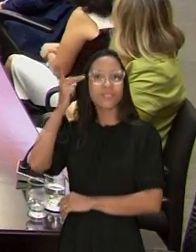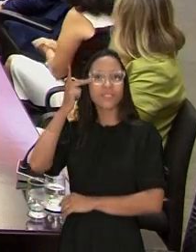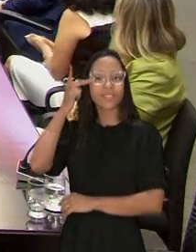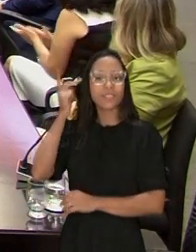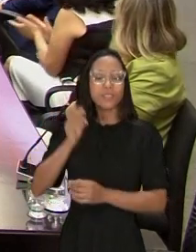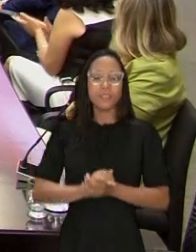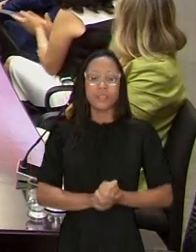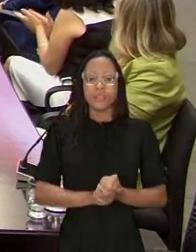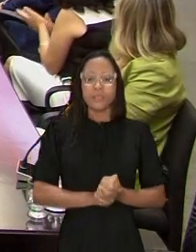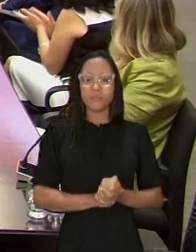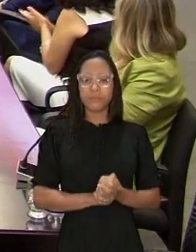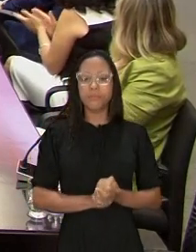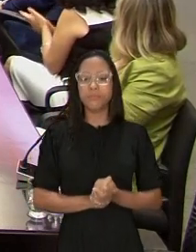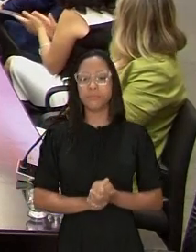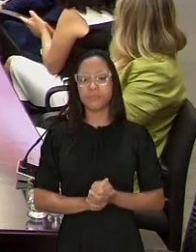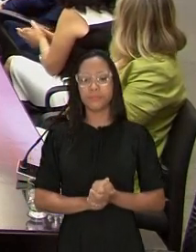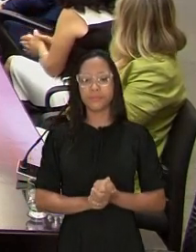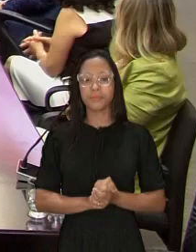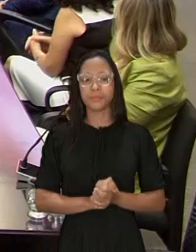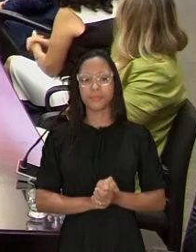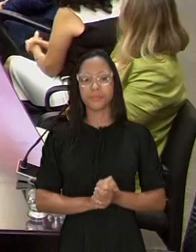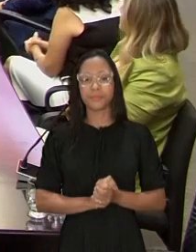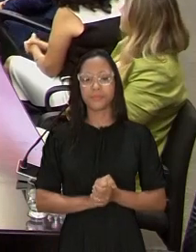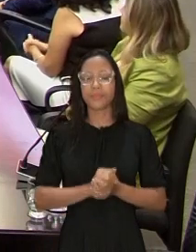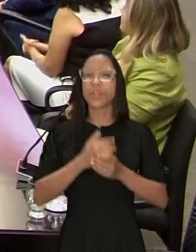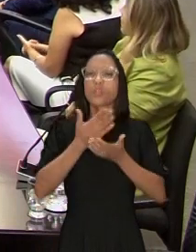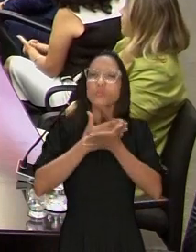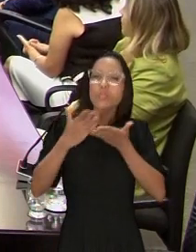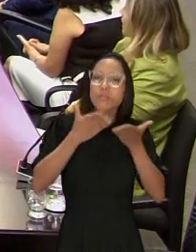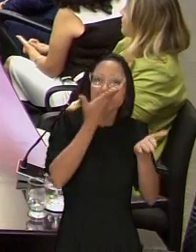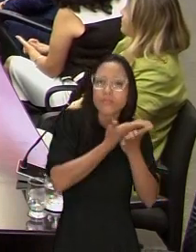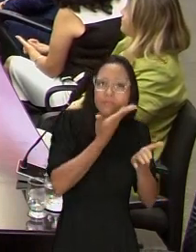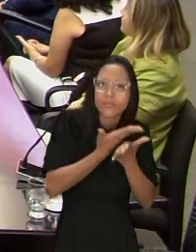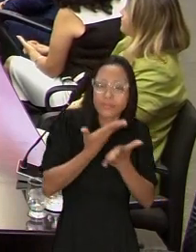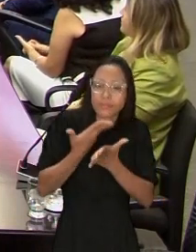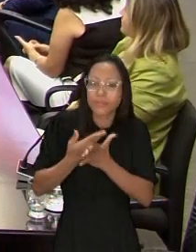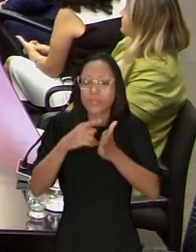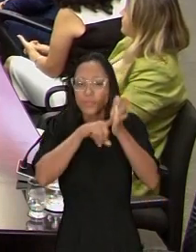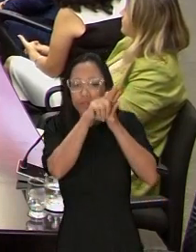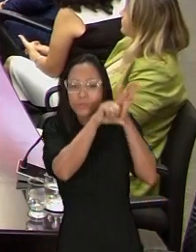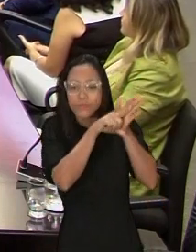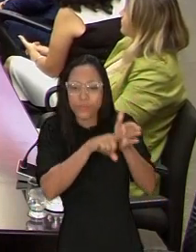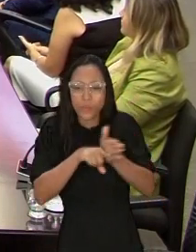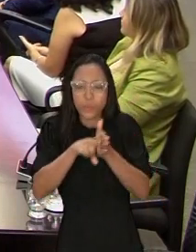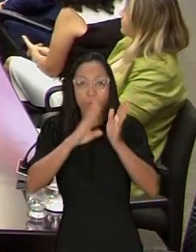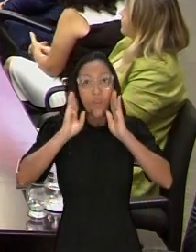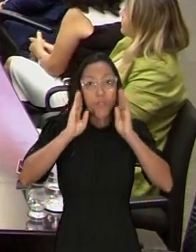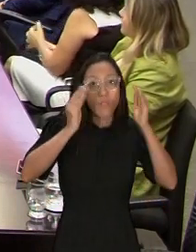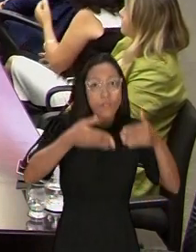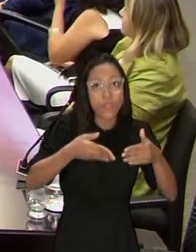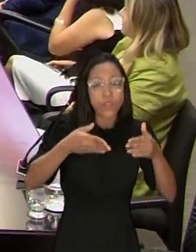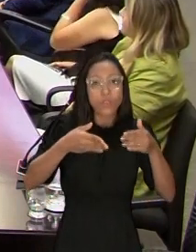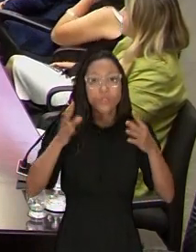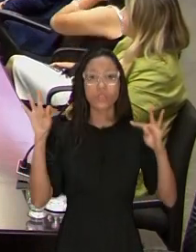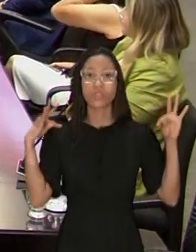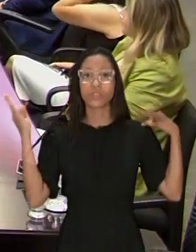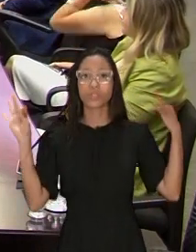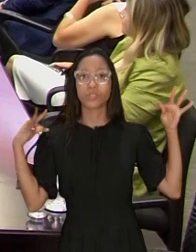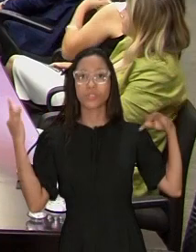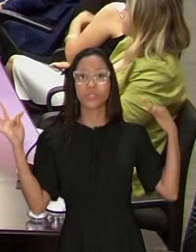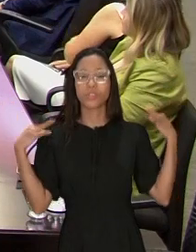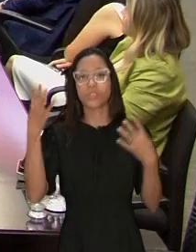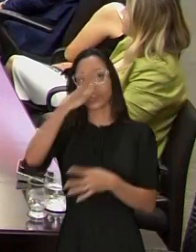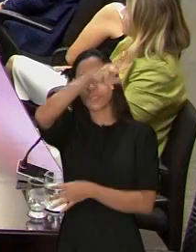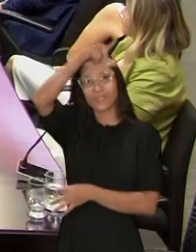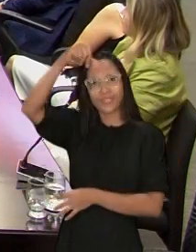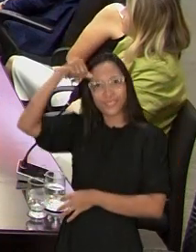Desde o ano iniciou uma etapa de estudos e pesquisas sobre as potencialidades turísticas de Mato Grosso. Muda para o estado em